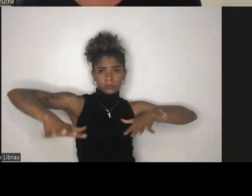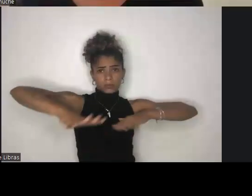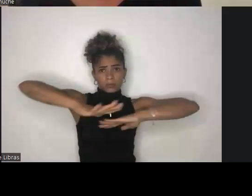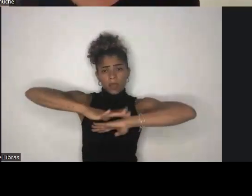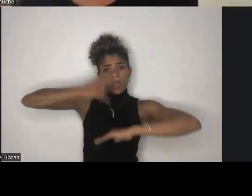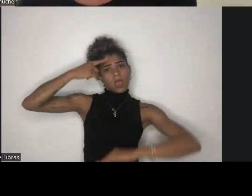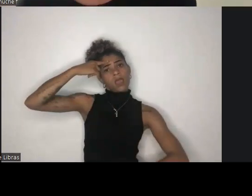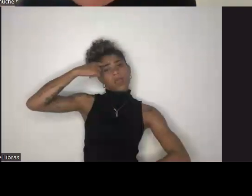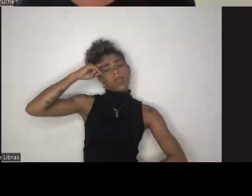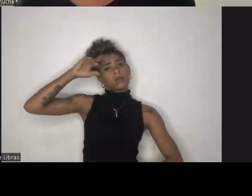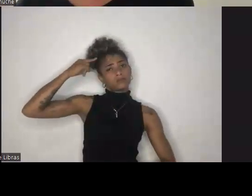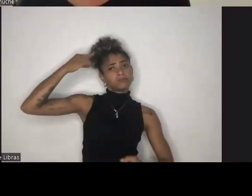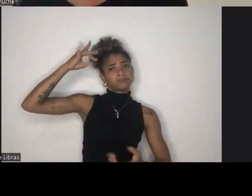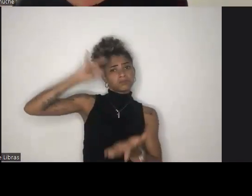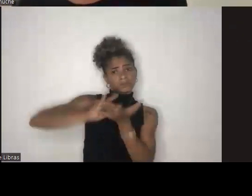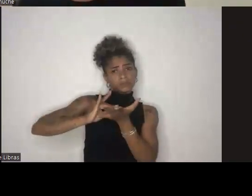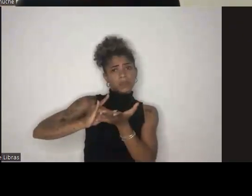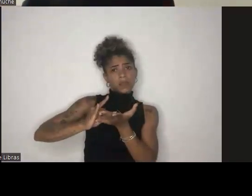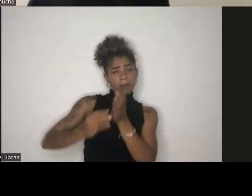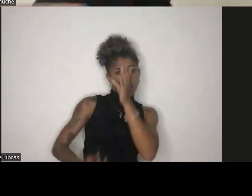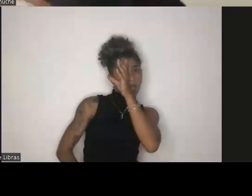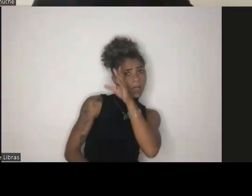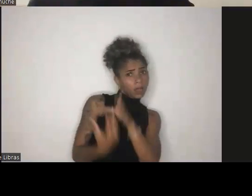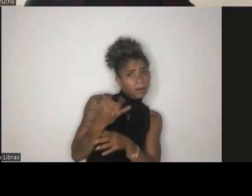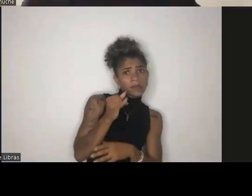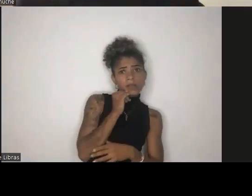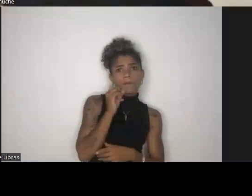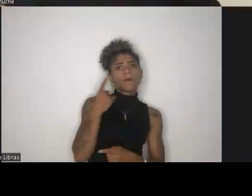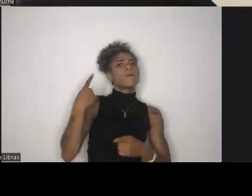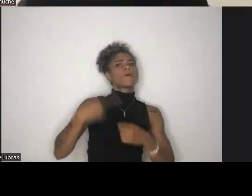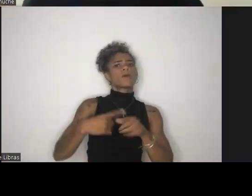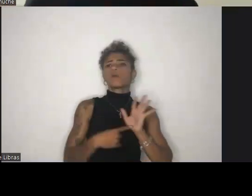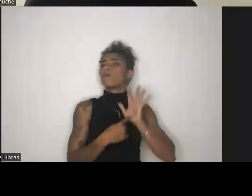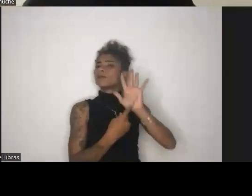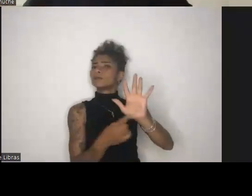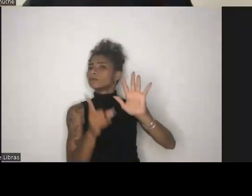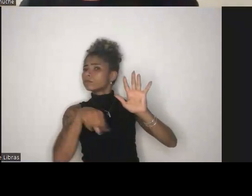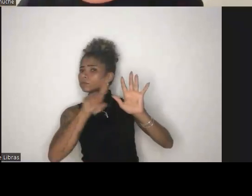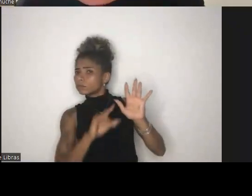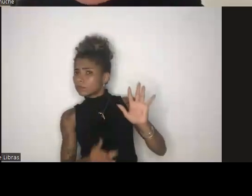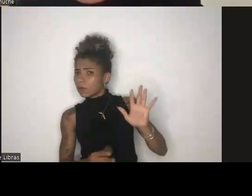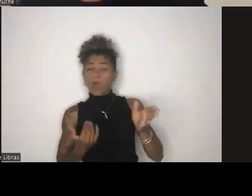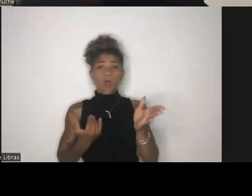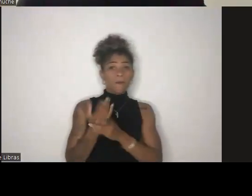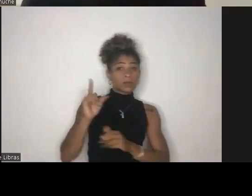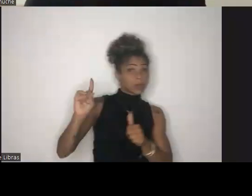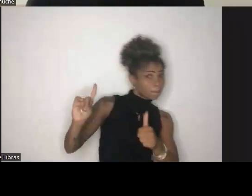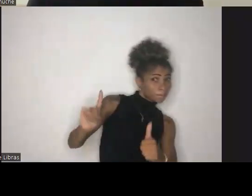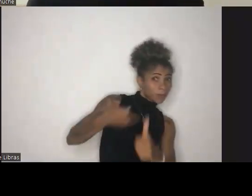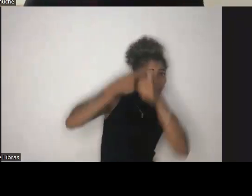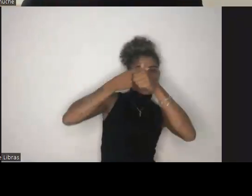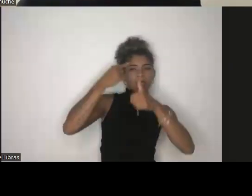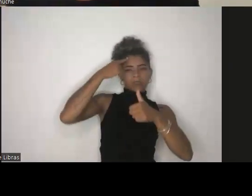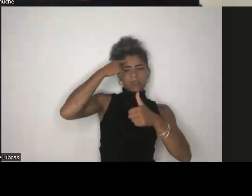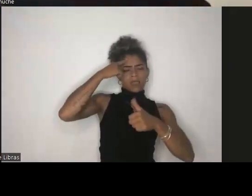a gente realmente Partiu para construção e o que que eu tô mostrando isso para vocês aqui começa a primeira ruptura de tempo eu